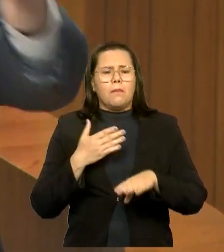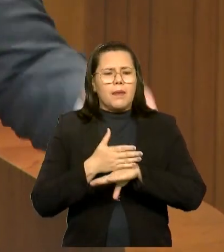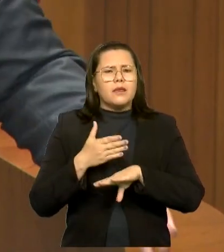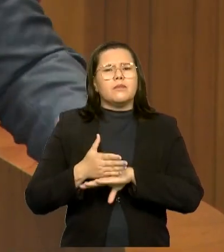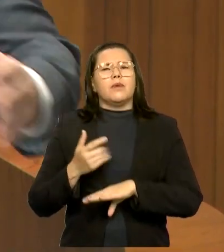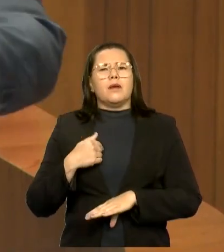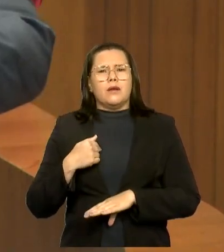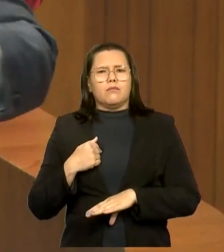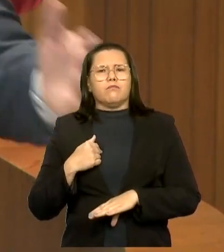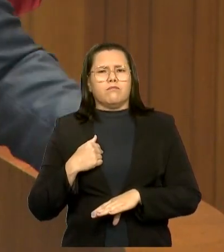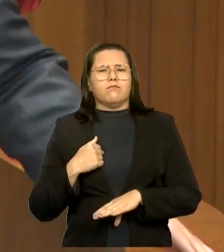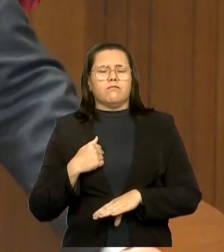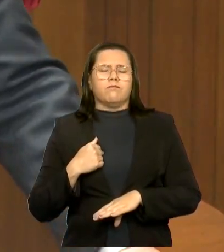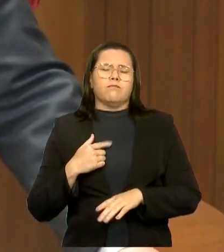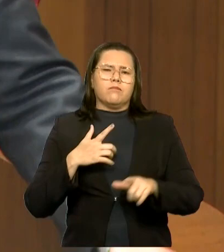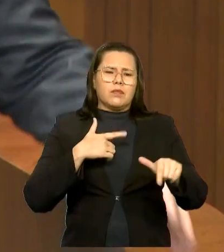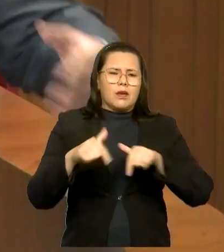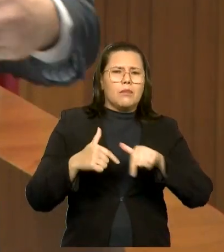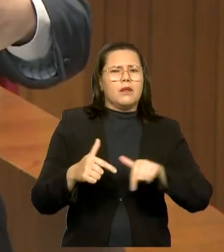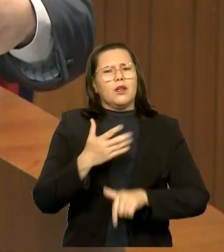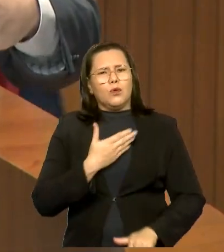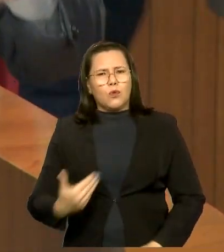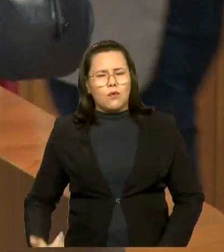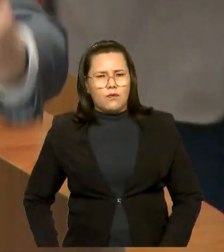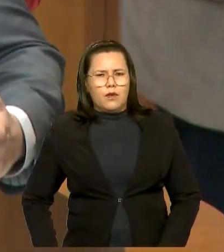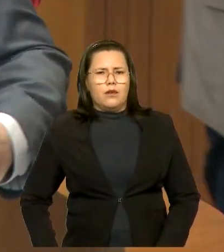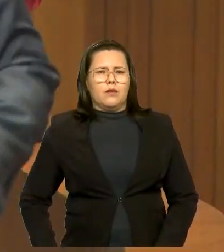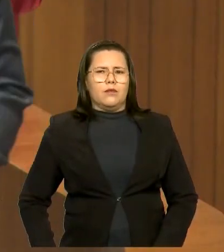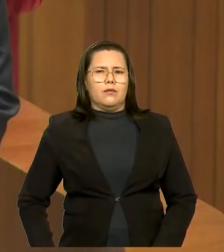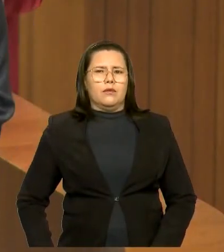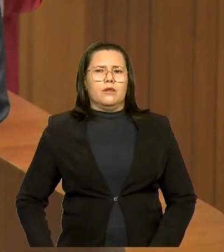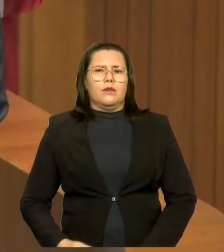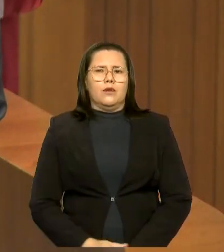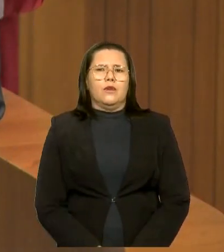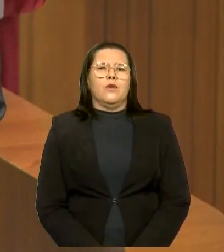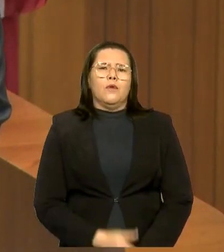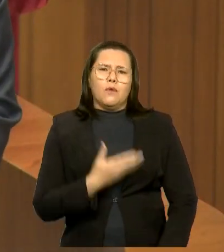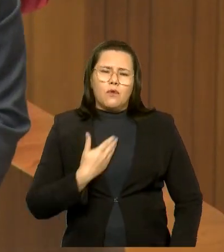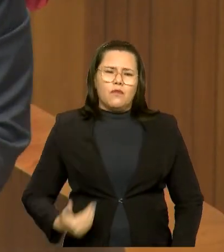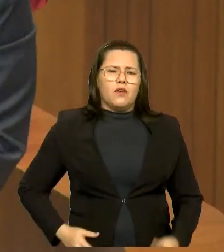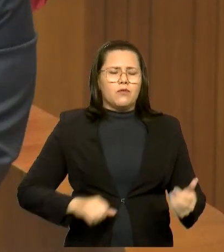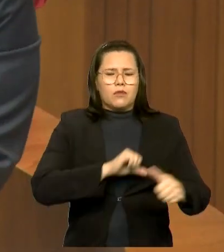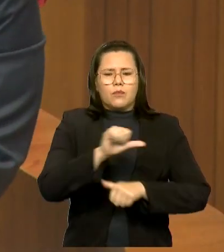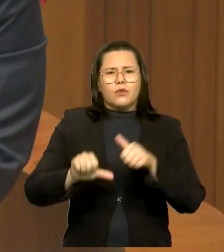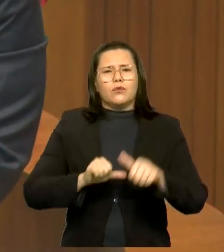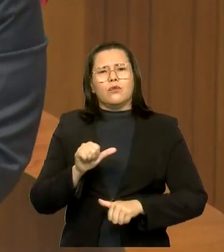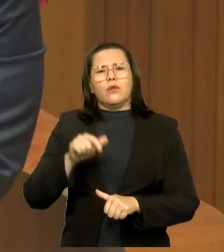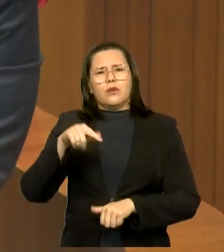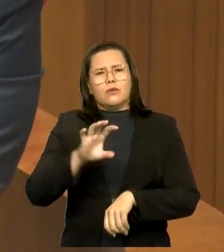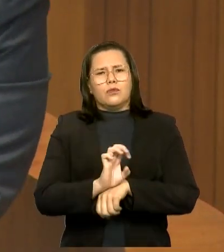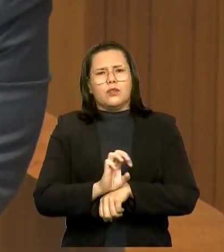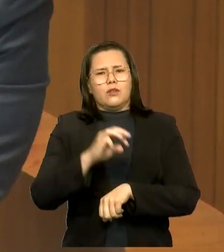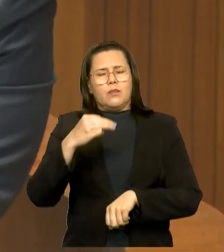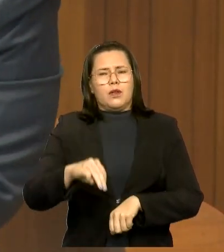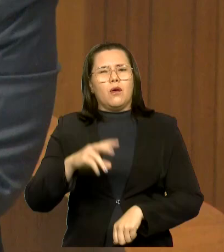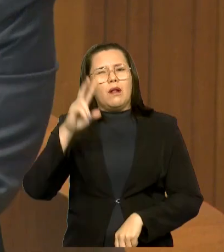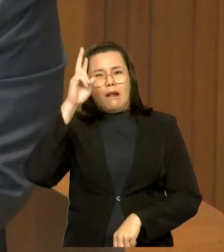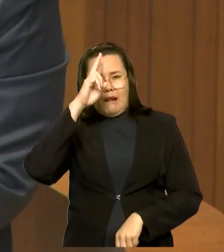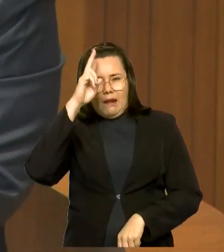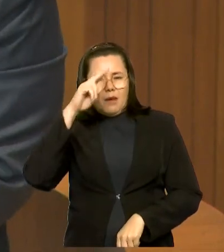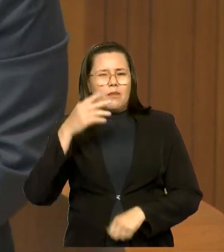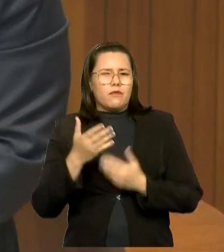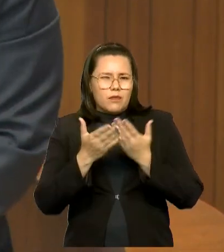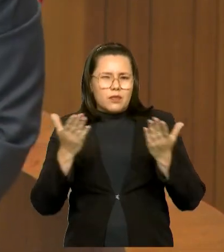em várias funções, em várias missões. Um governo que foi realmente transformador do nosso estado. Basta lembrar os tantos e